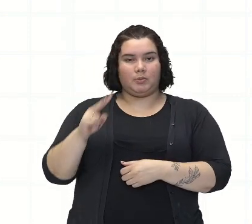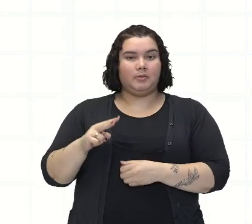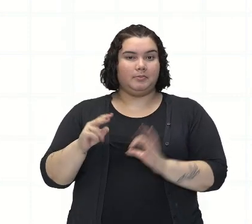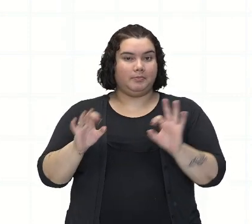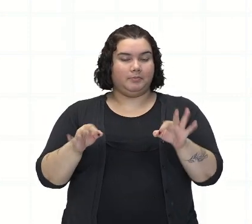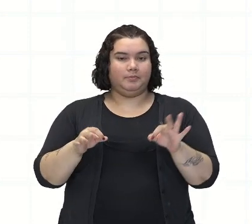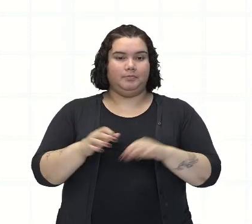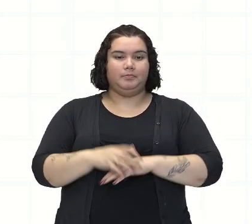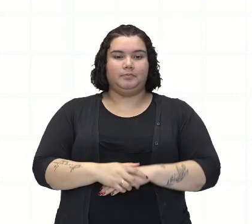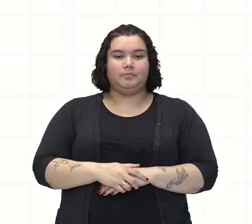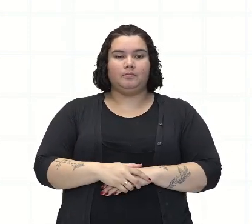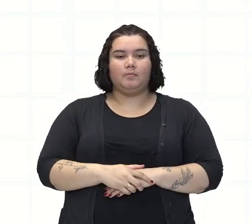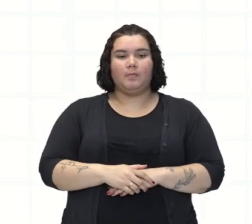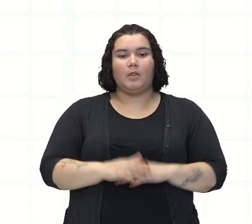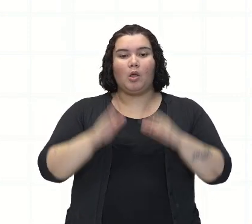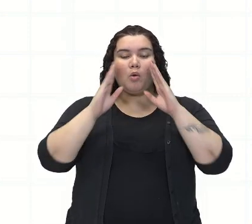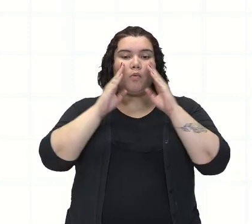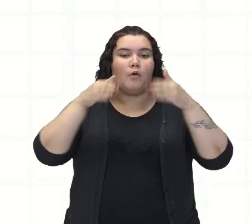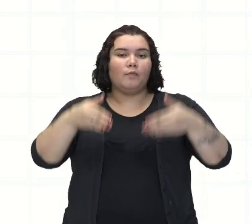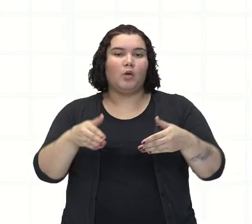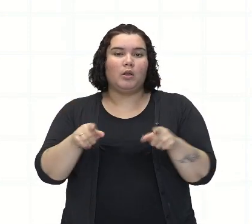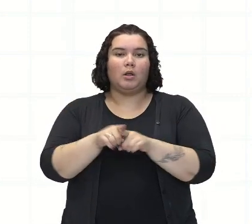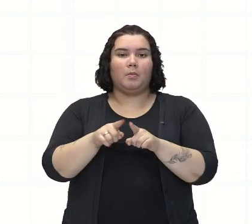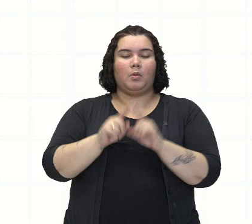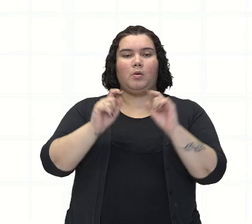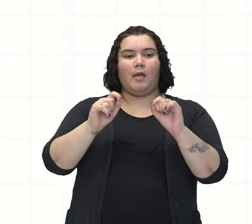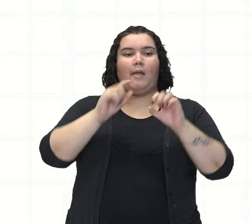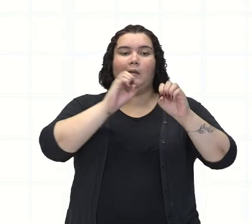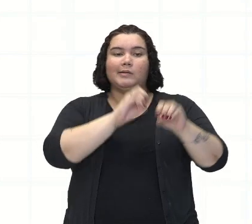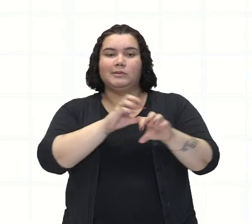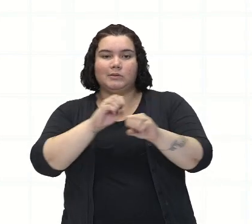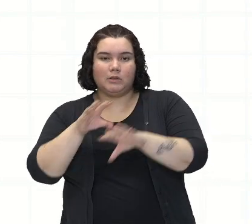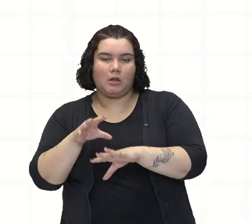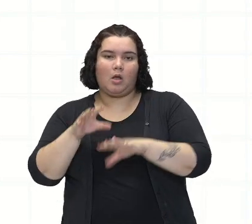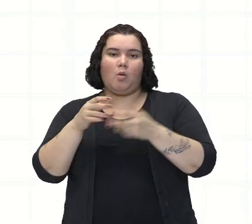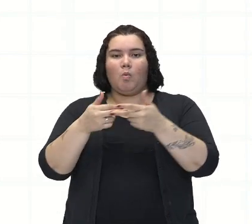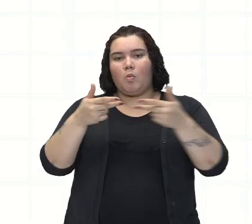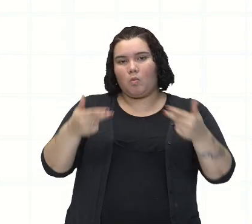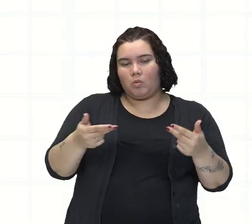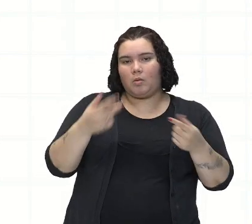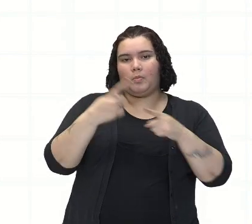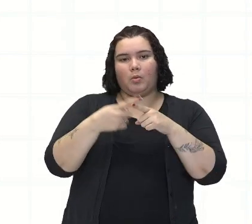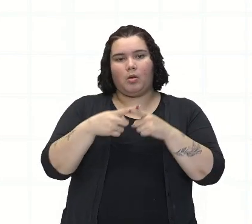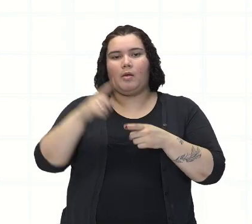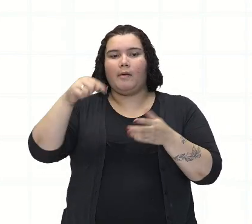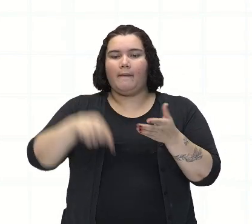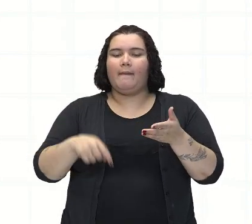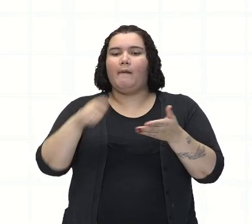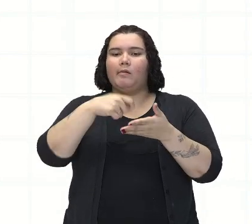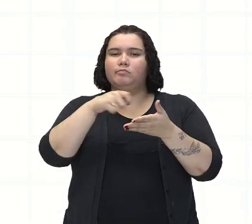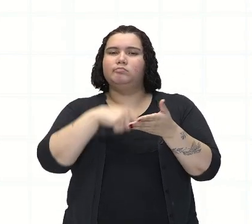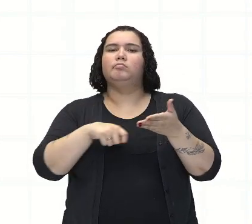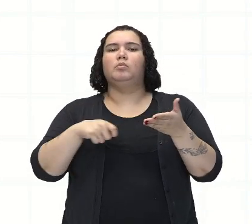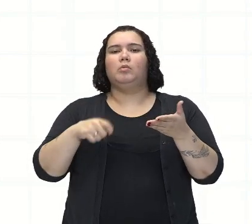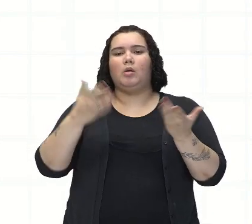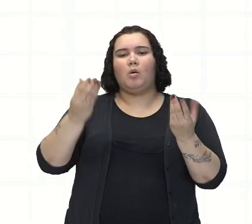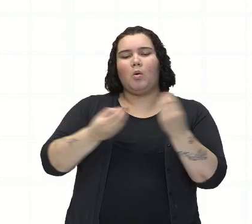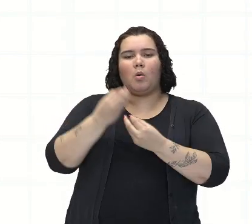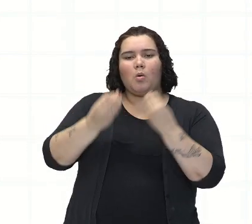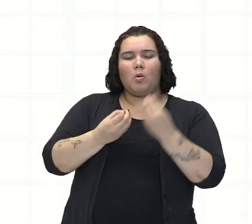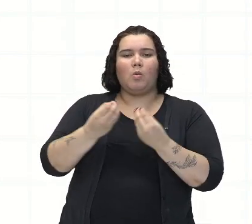certo? E também foca nessa moral, que é ensinar alguma coisa. Afinal de contas, eram escritos numa época muito perigosa, em que